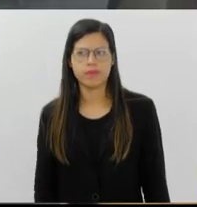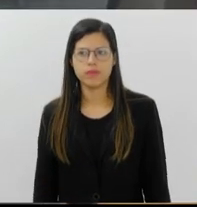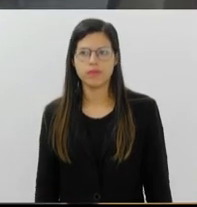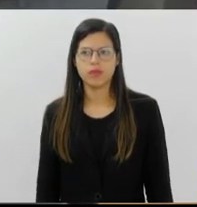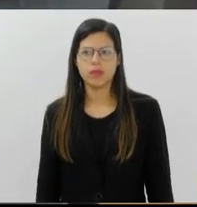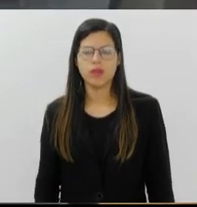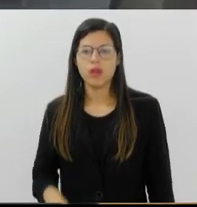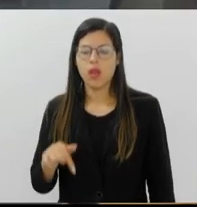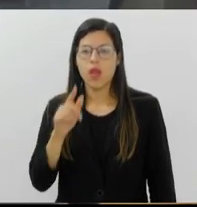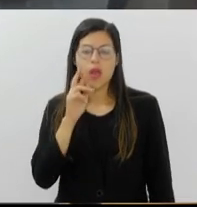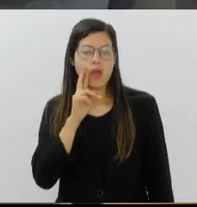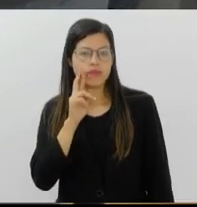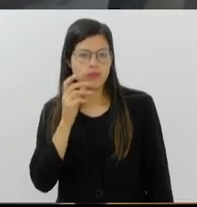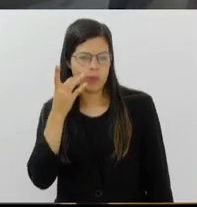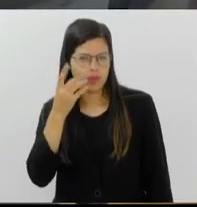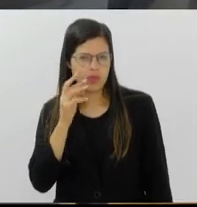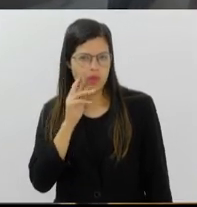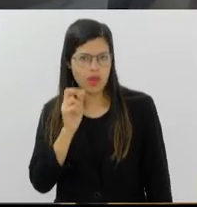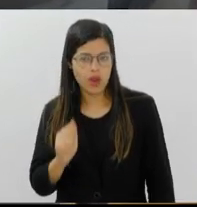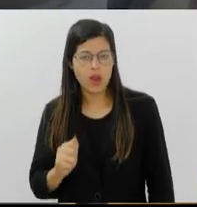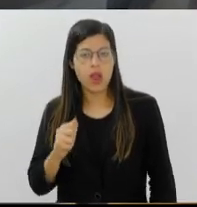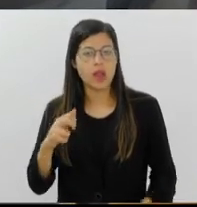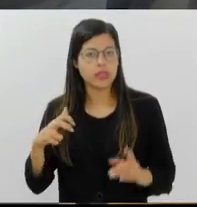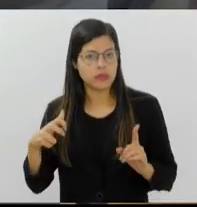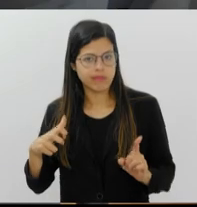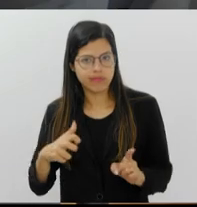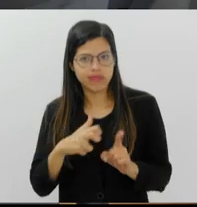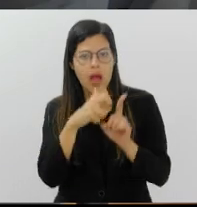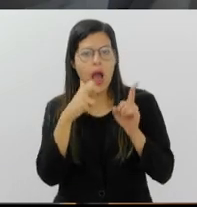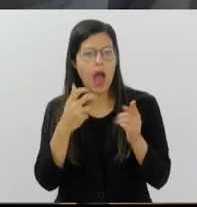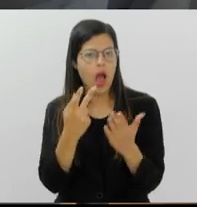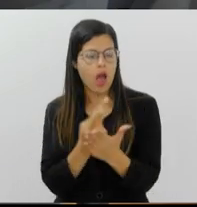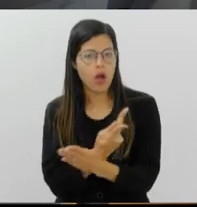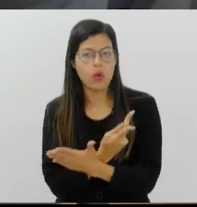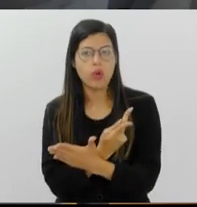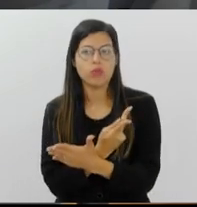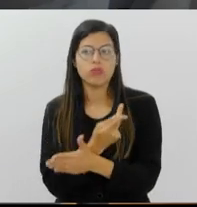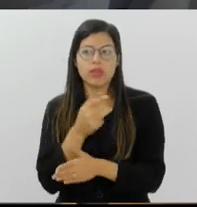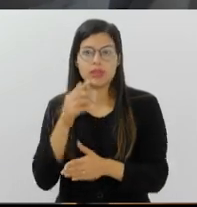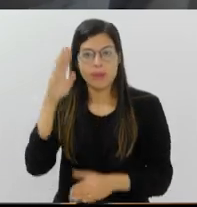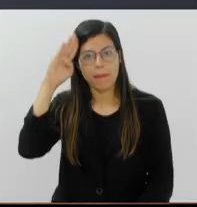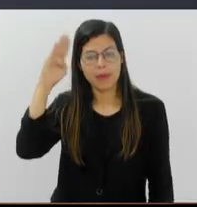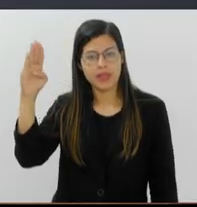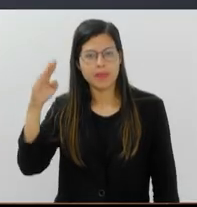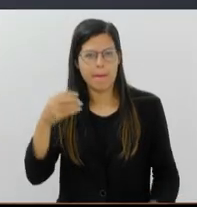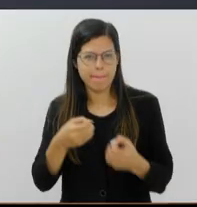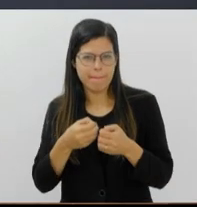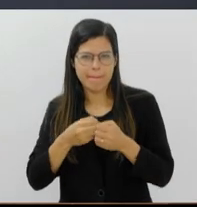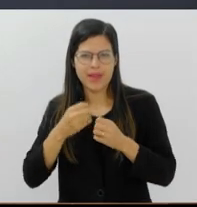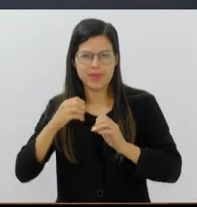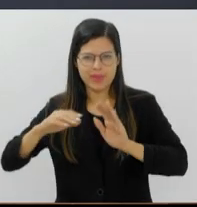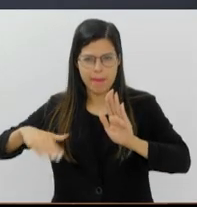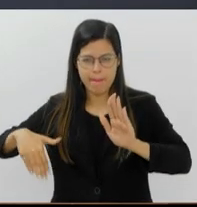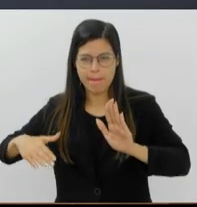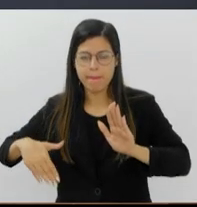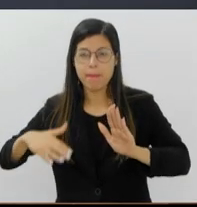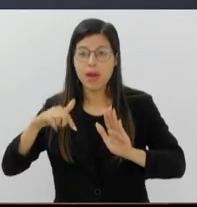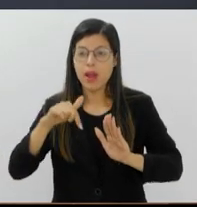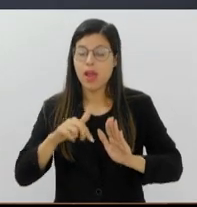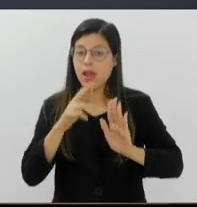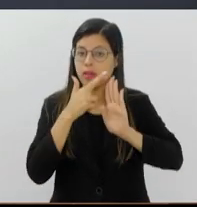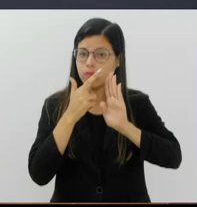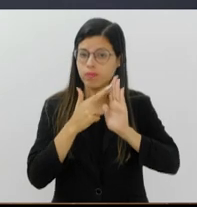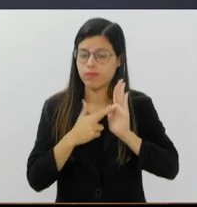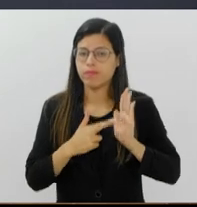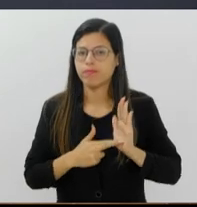com Amorim, muitos acidentes com esses veículos vêm ocorrendo, especialmente nas orlas do estado. E além da regulamentação que já foi